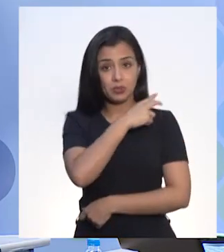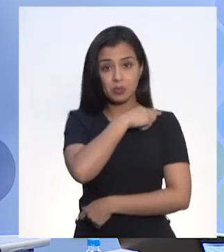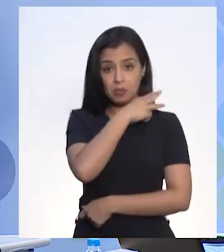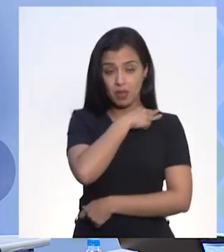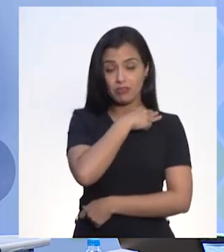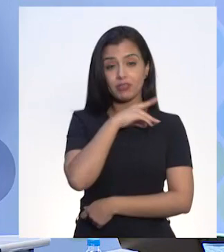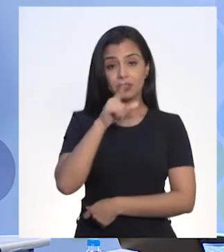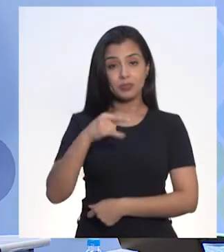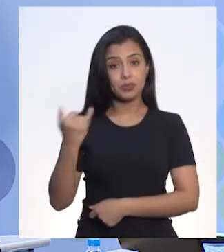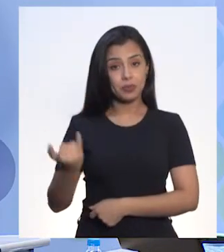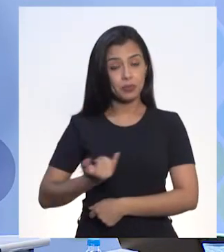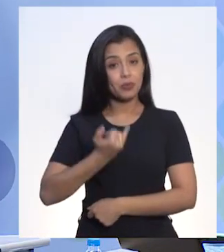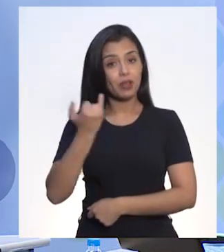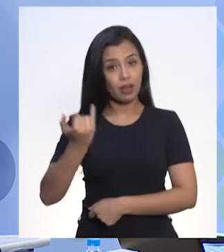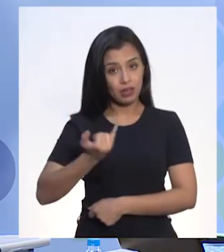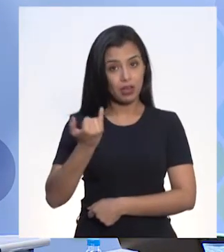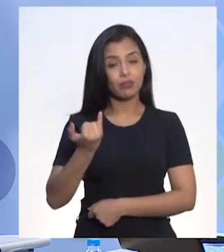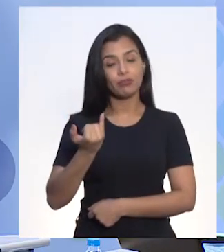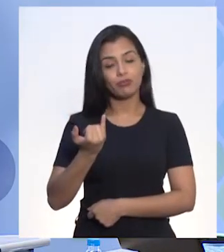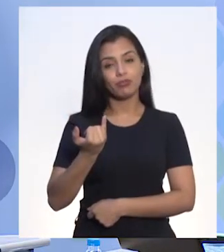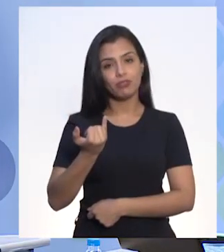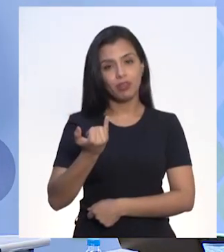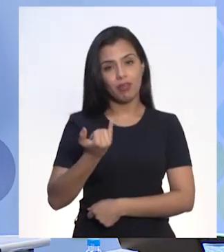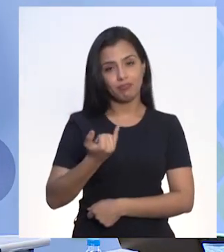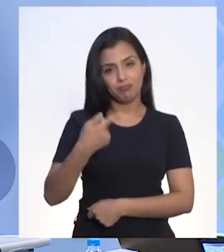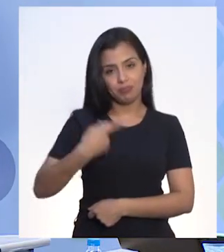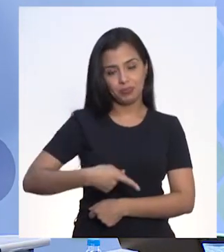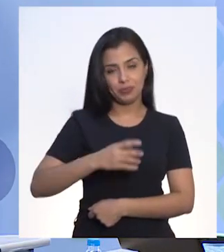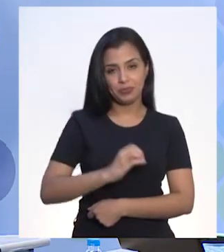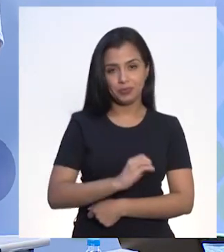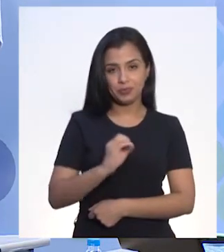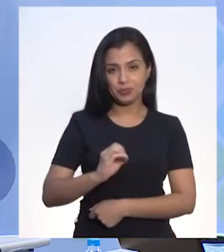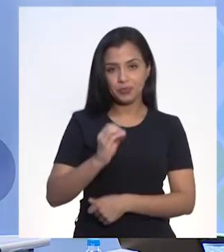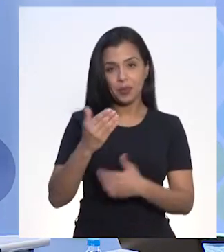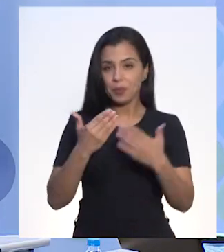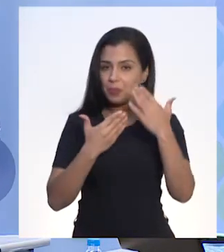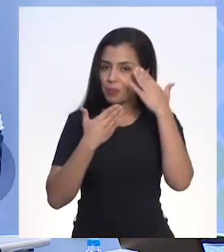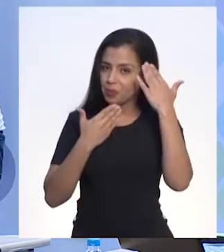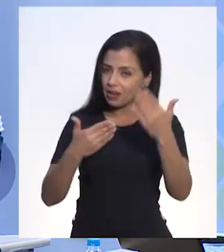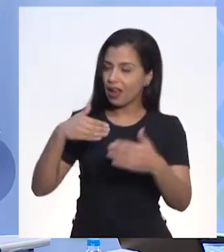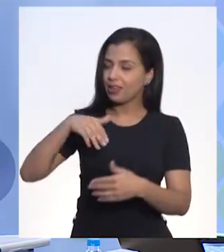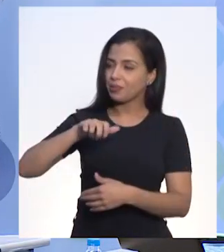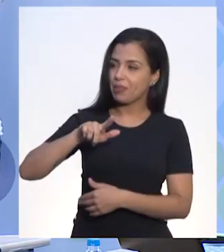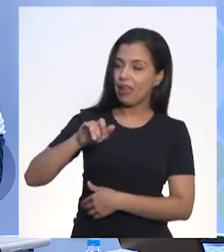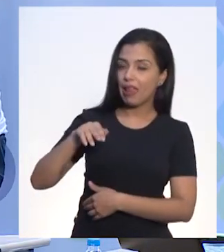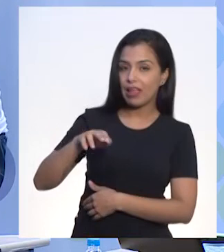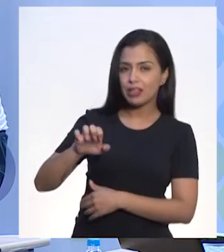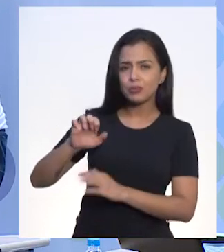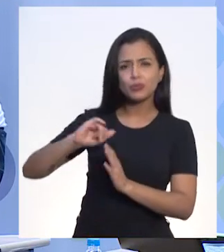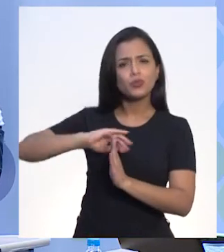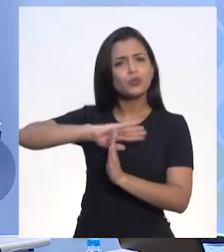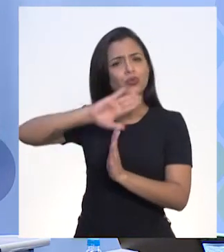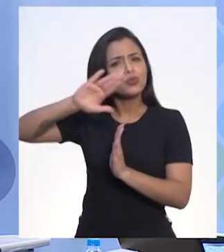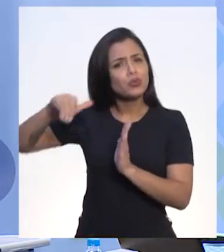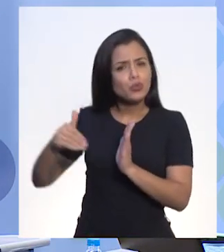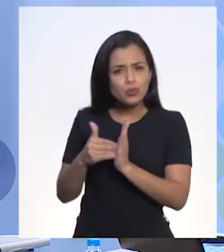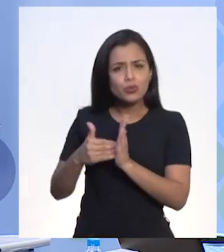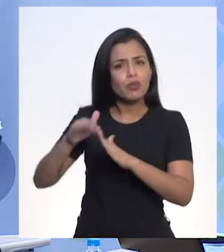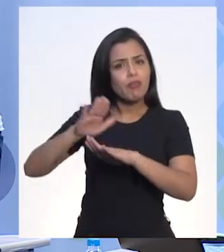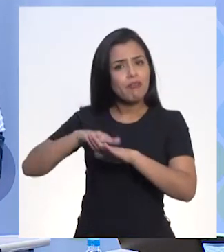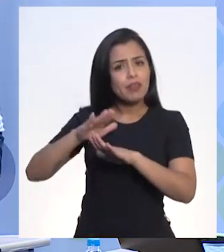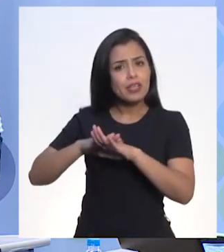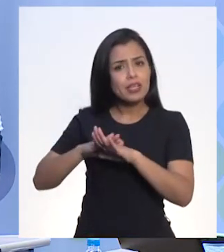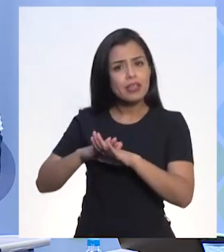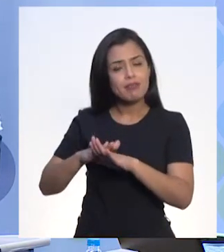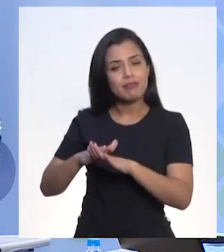são de suma importância aí para o trabalho do Centro de Mídias. Muito obrigado, professora Milene, por tudo que você fez aí, tanto por